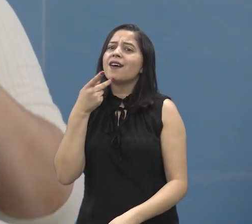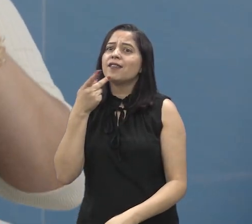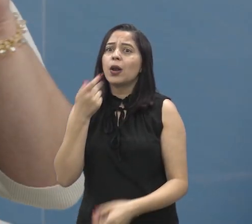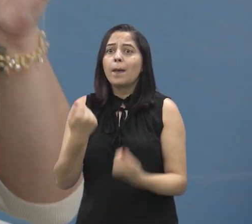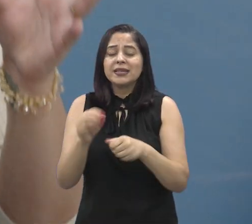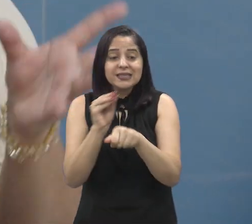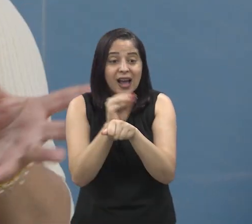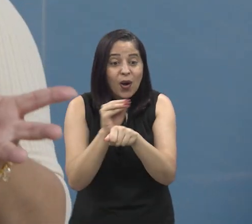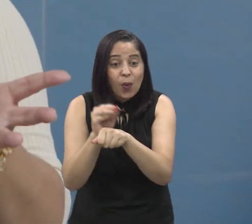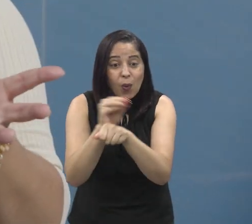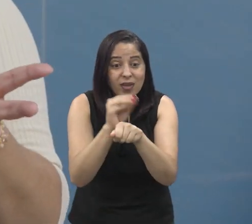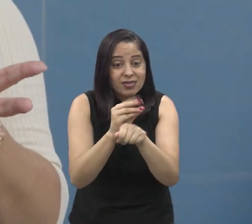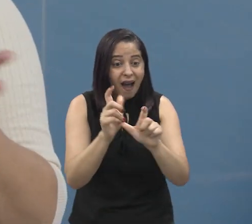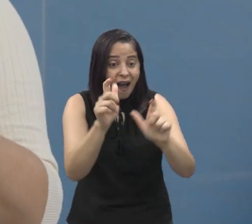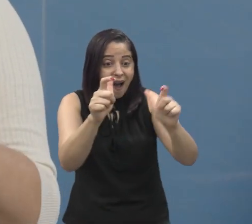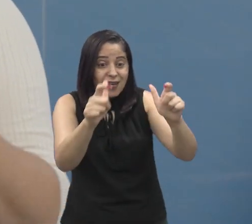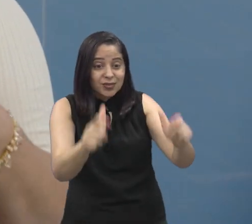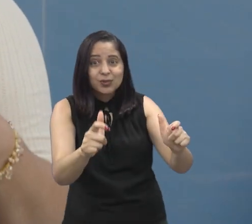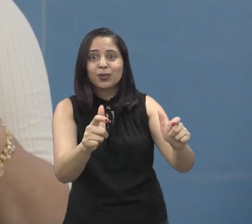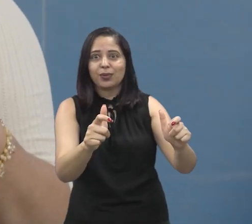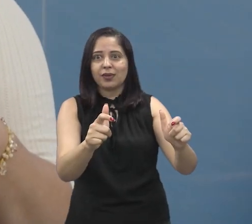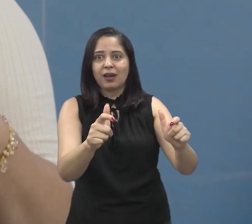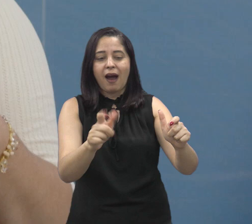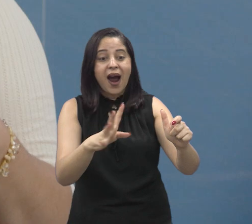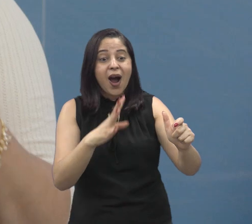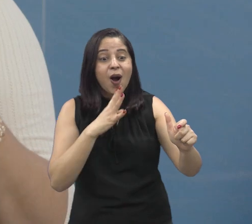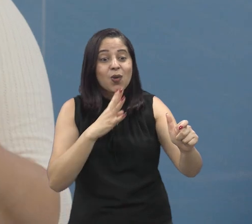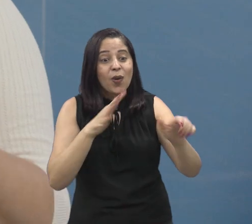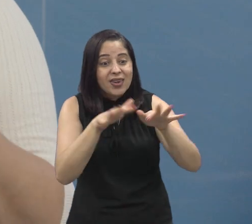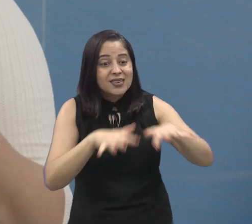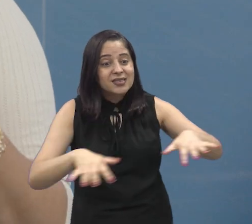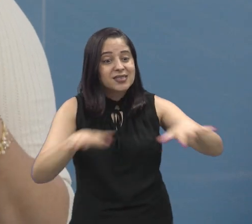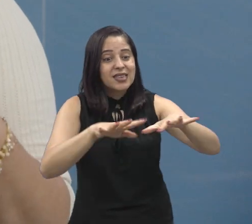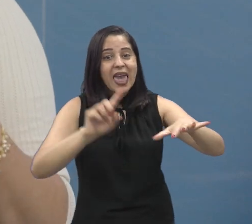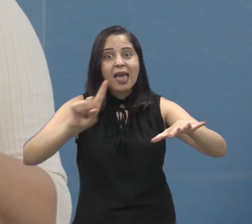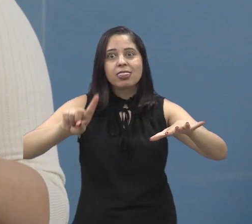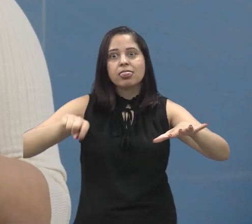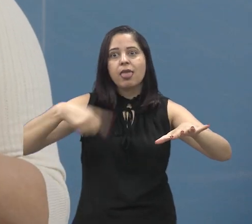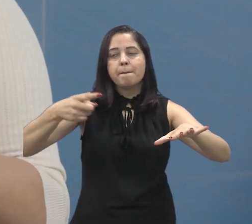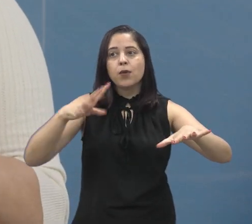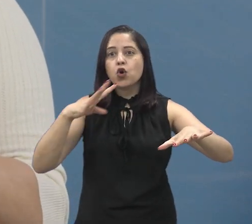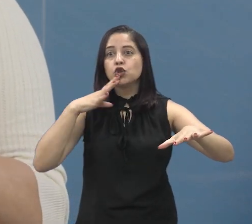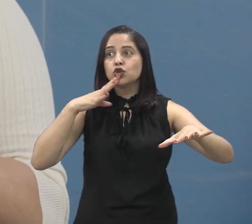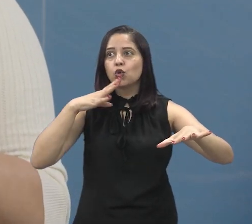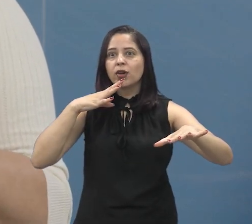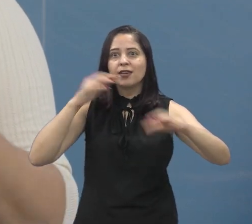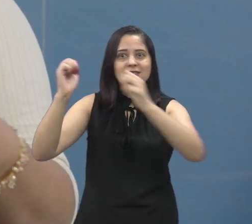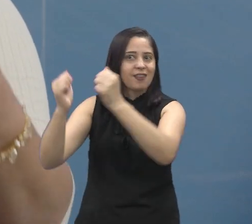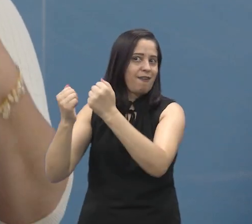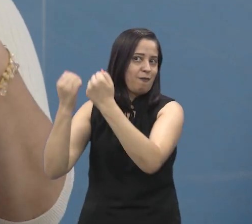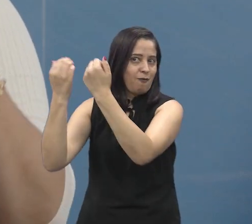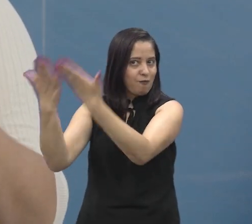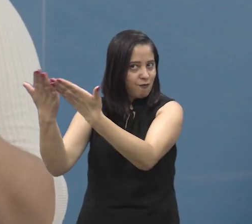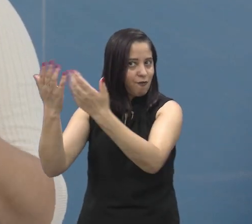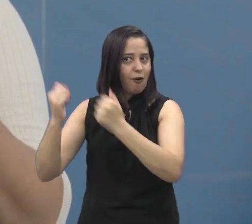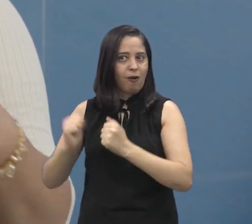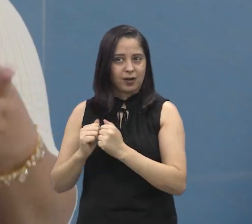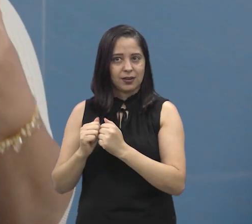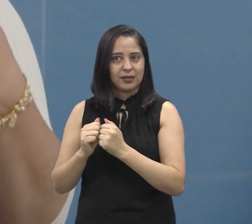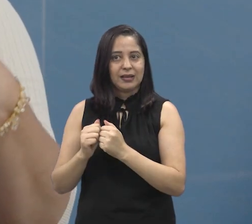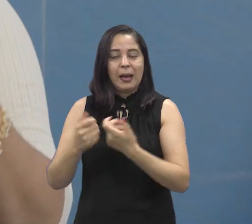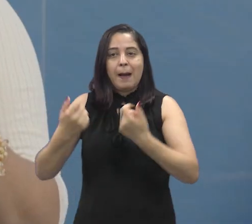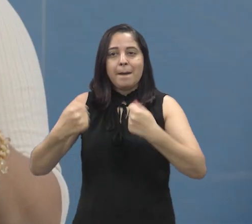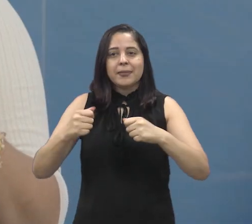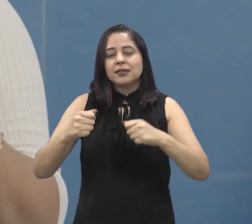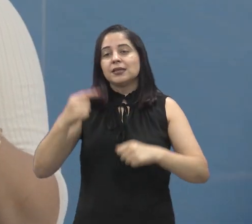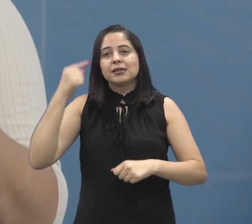local para ser global. Isso é um processo também de educação, né, para olhar para si, para olhar para o